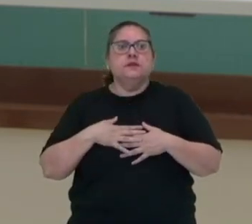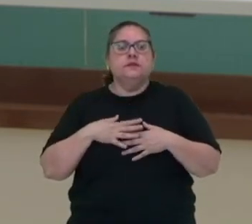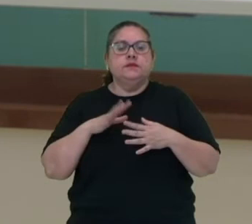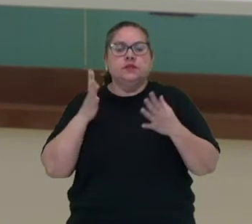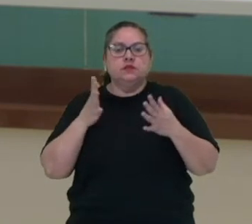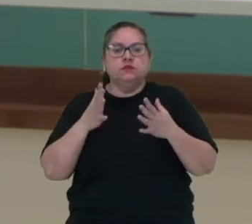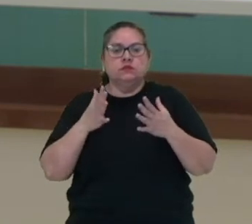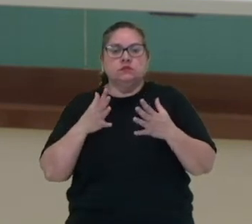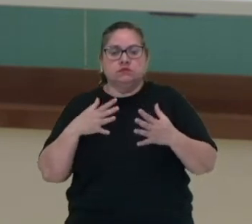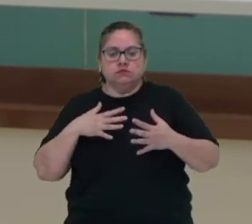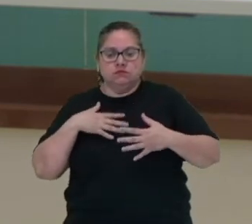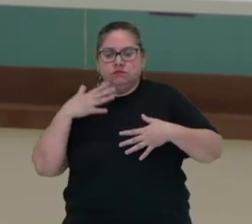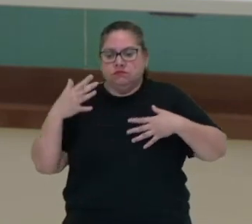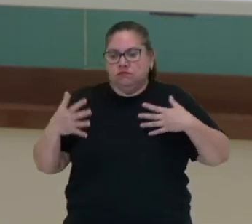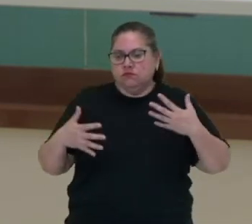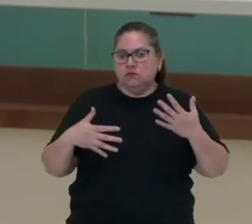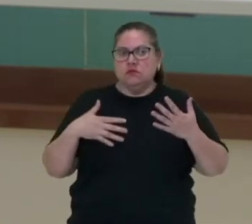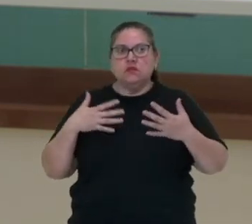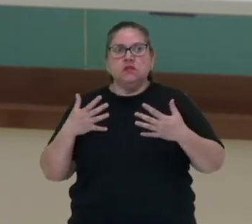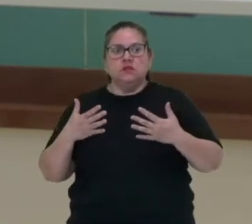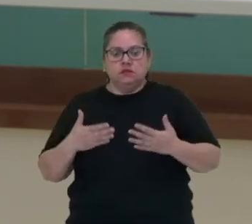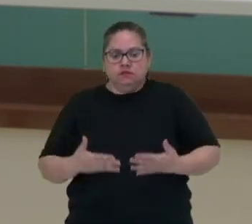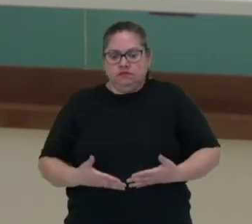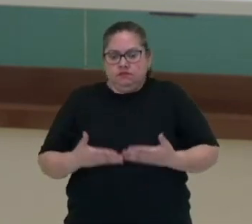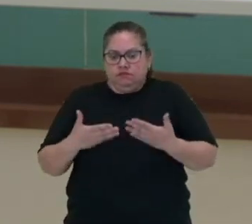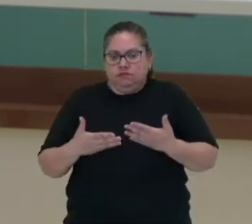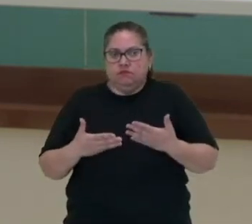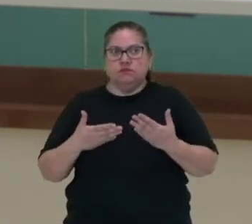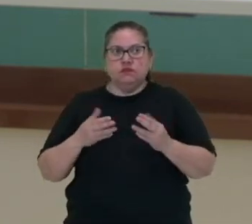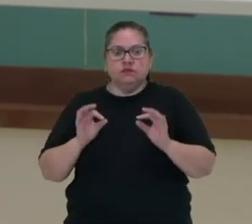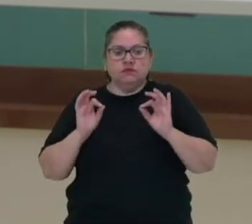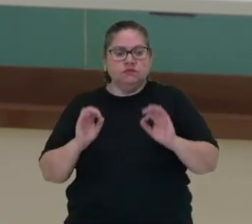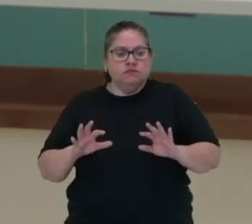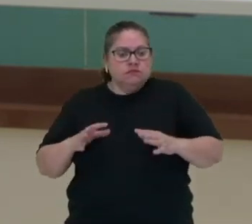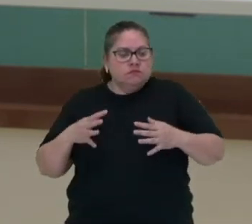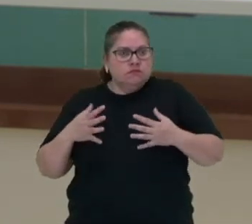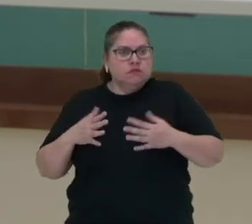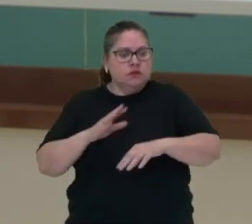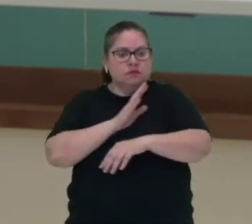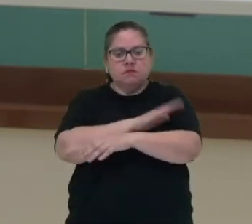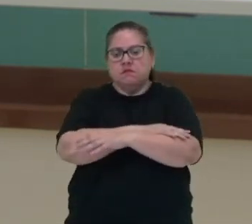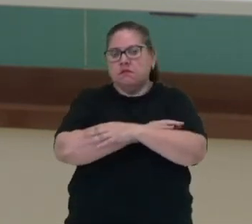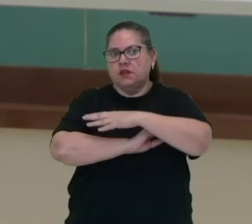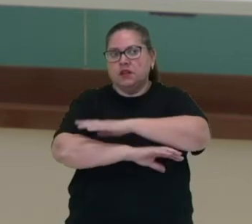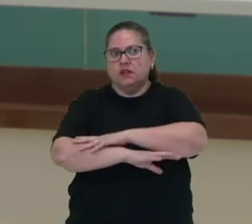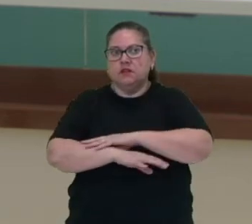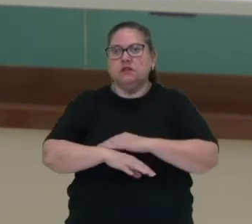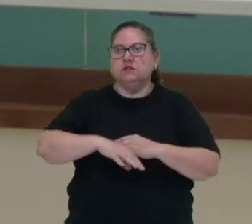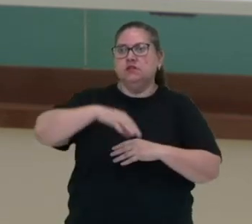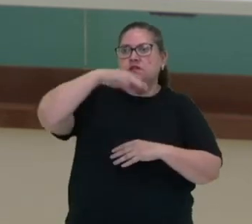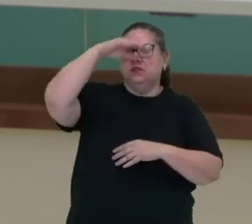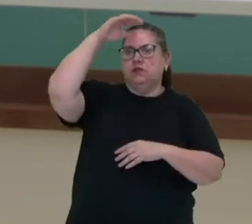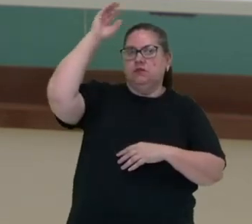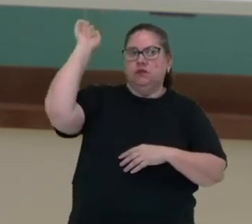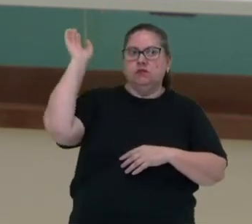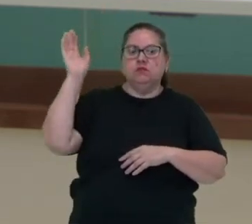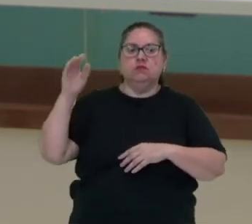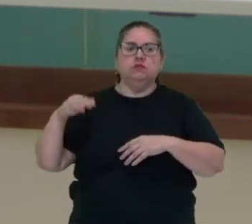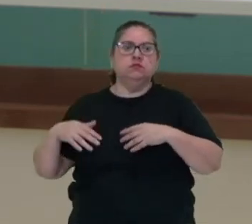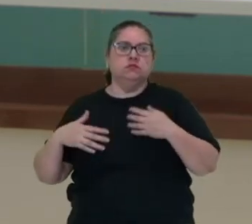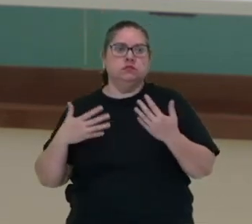Então, esses nossos gestos precisam ser na linha da cintura, ali onde está confortável para o braço, não levanta muito o braço,